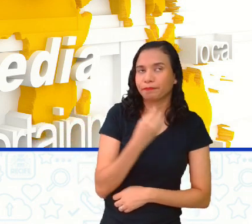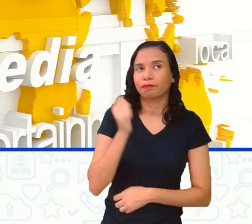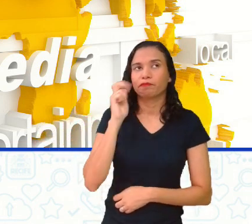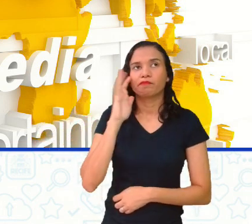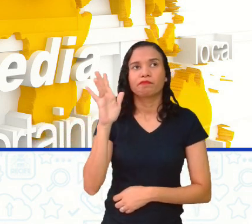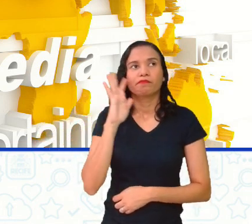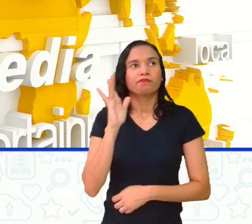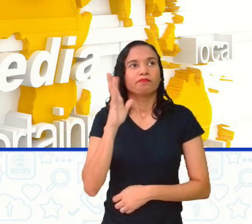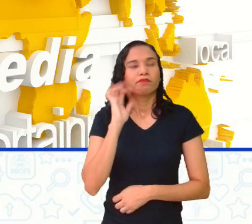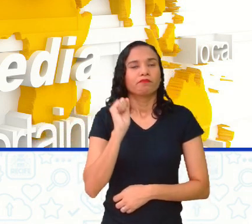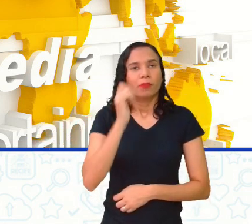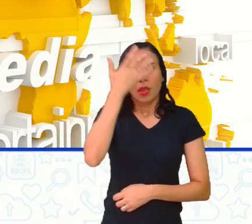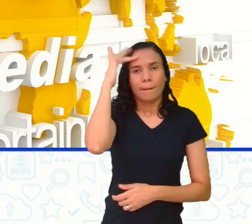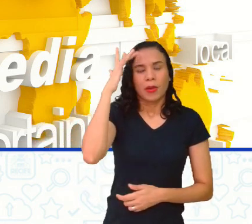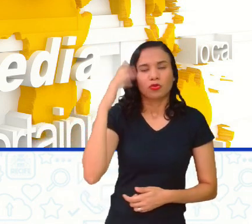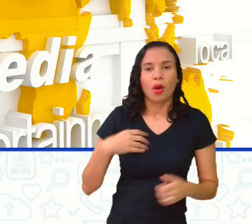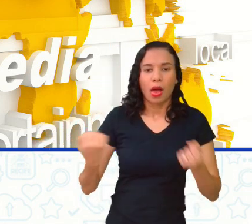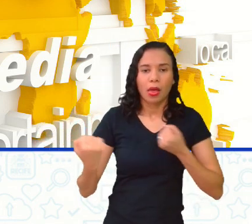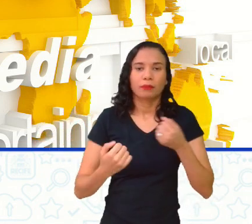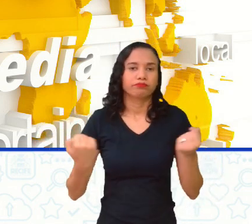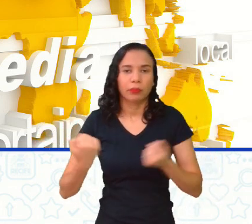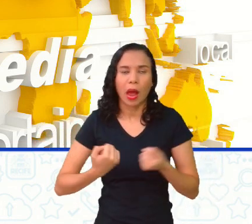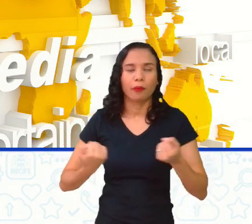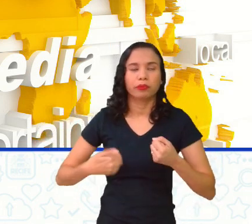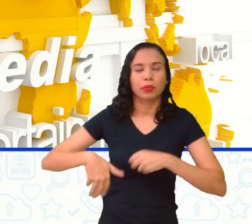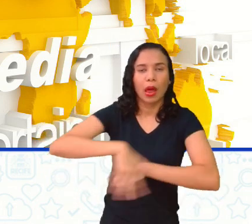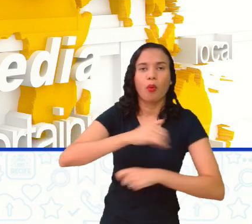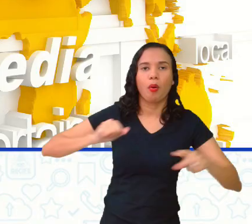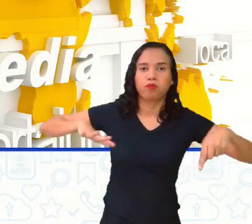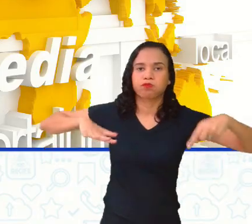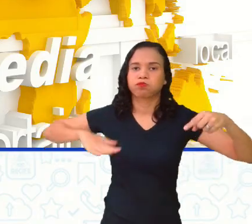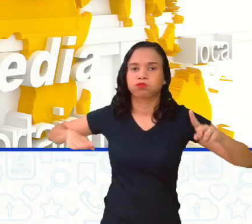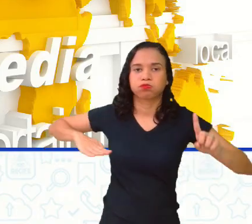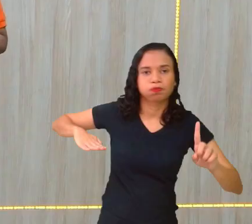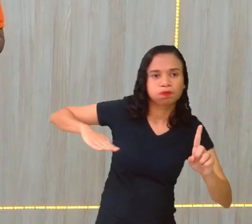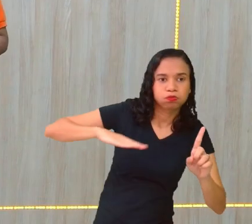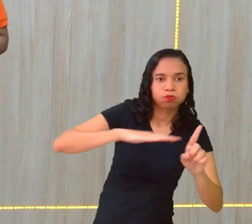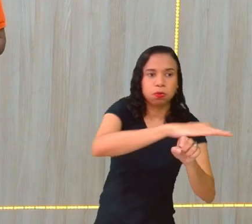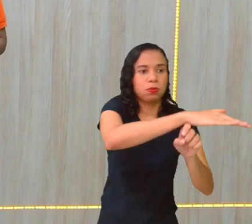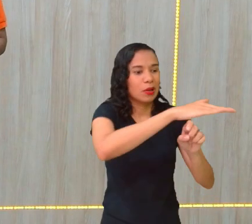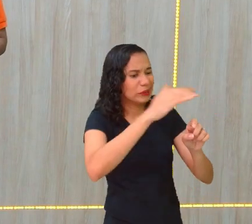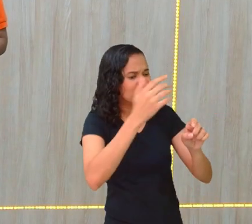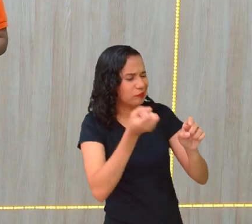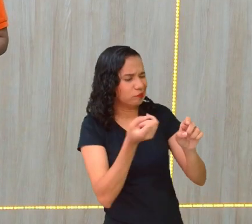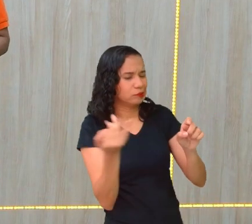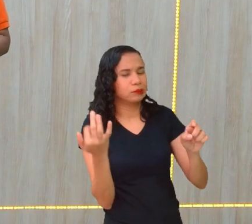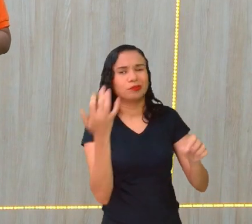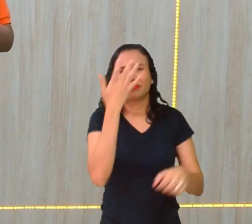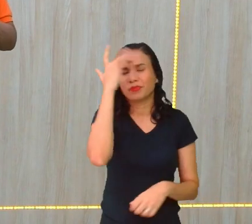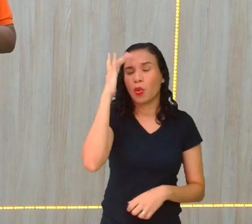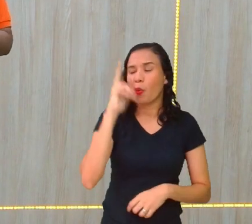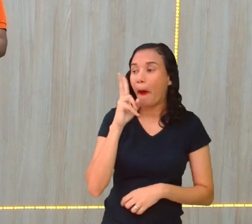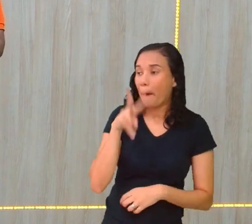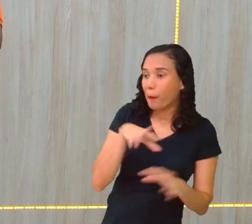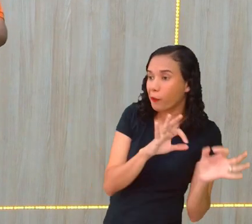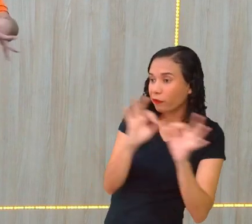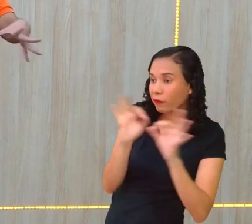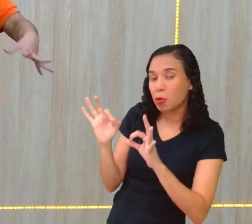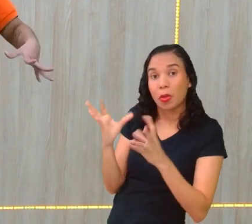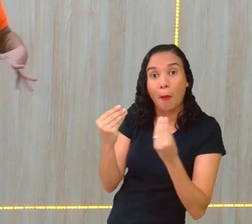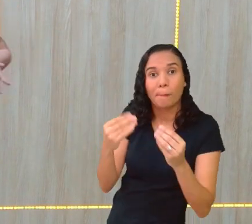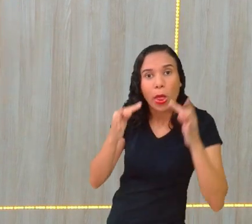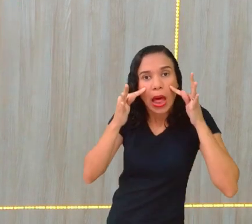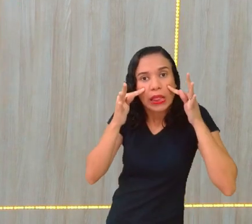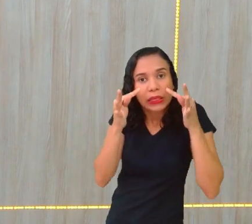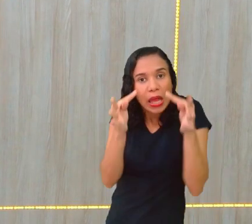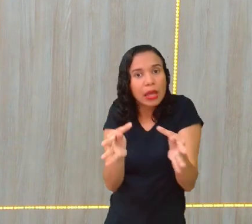que alguém foi atropelado na sua rua e várias pessoas assistiram aquela cena. Então, a gente tem várias